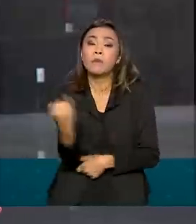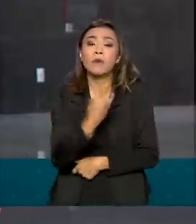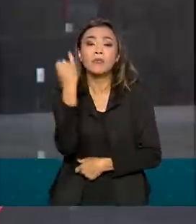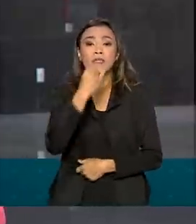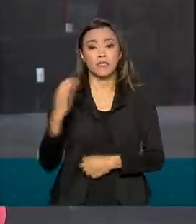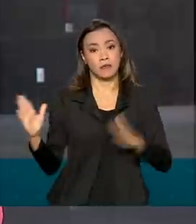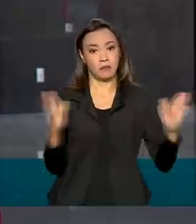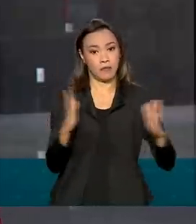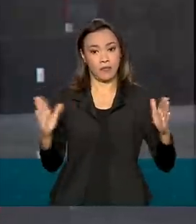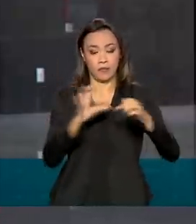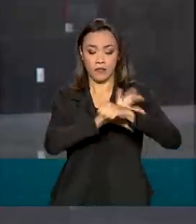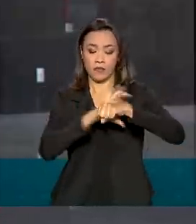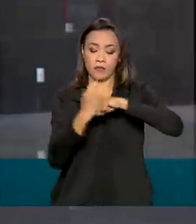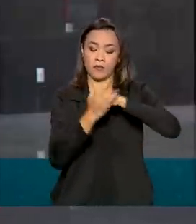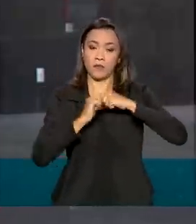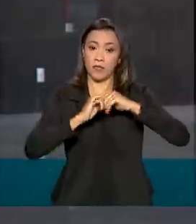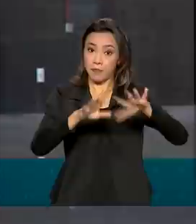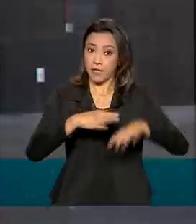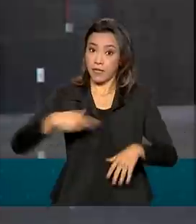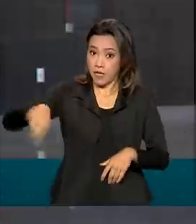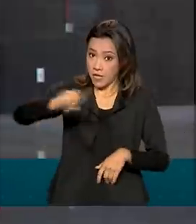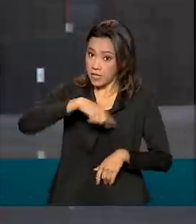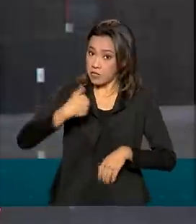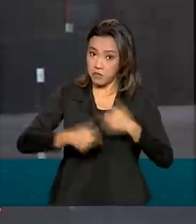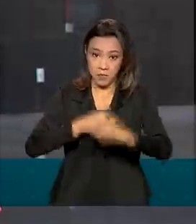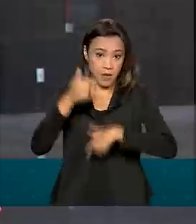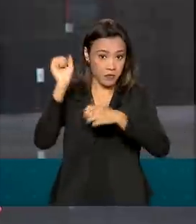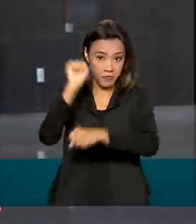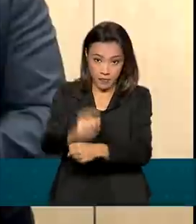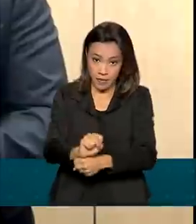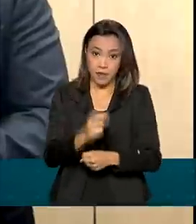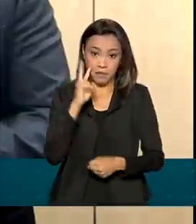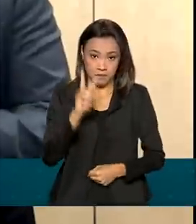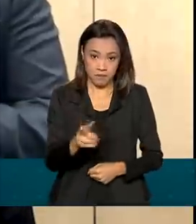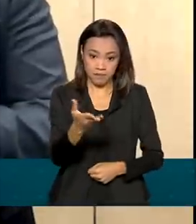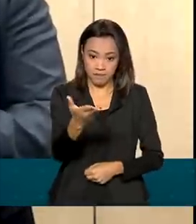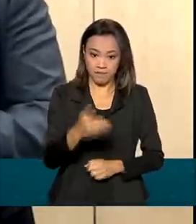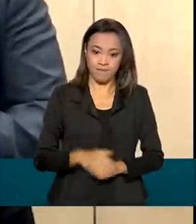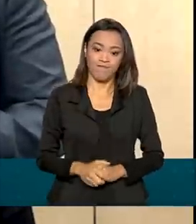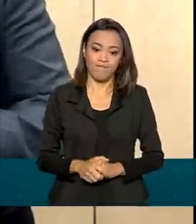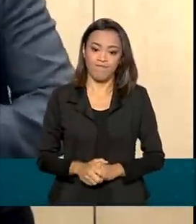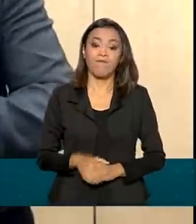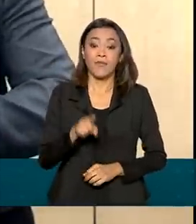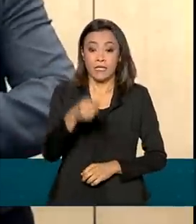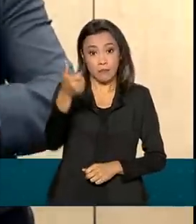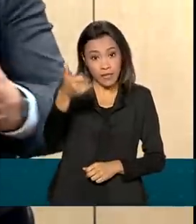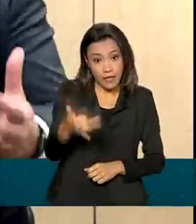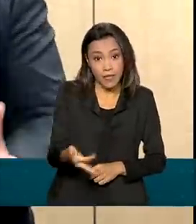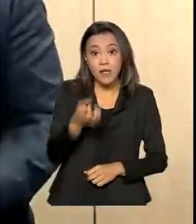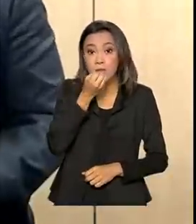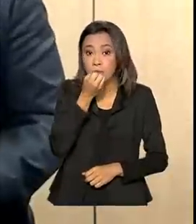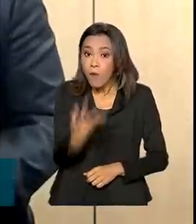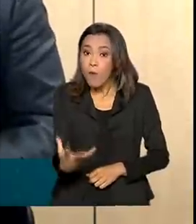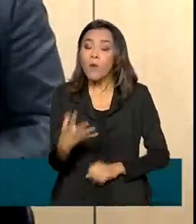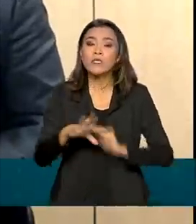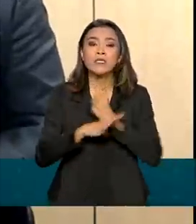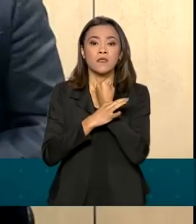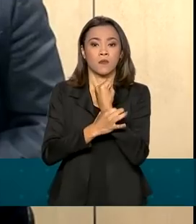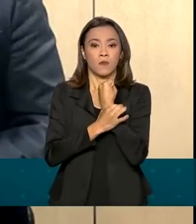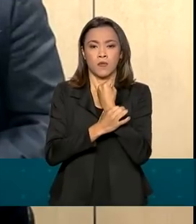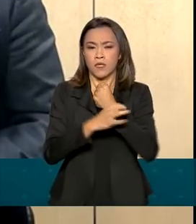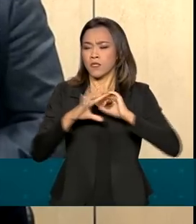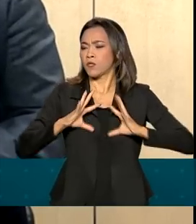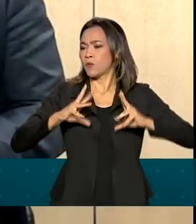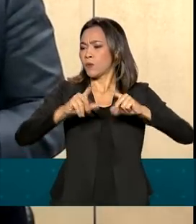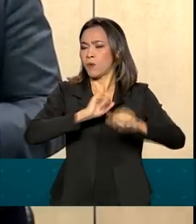da pandemia e que eles não pararam de trabalhar. Vamos ver. Isso vai ser bom para a segurança de toda a população brasileira, no